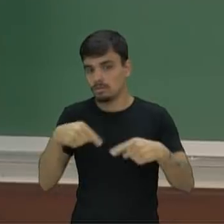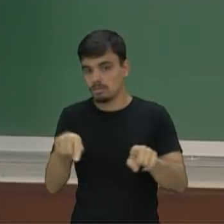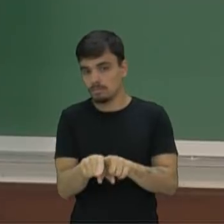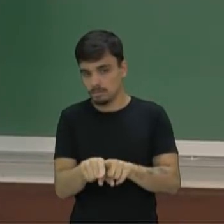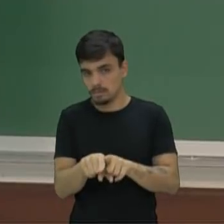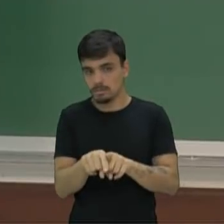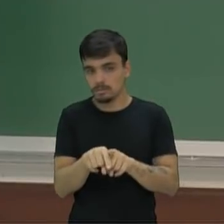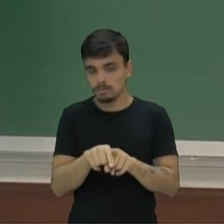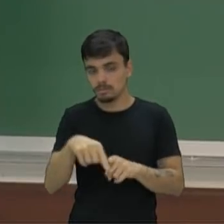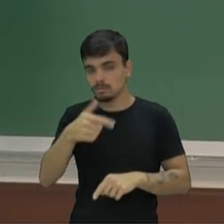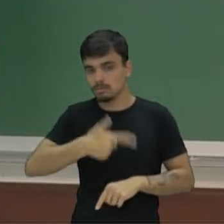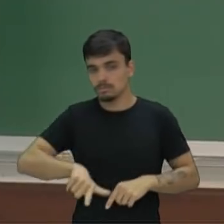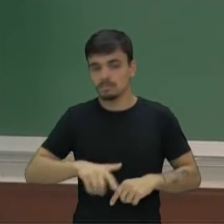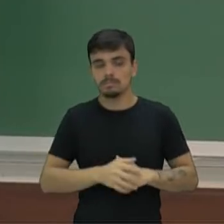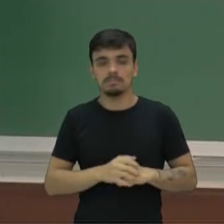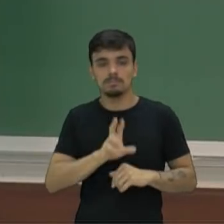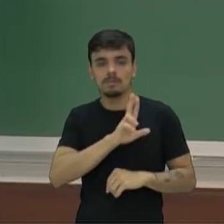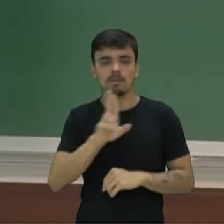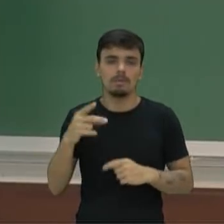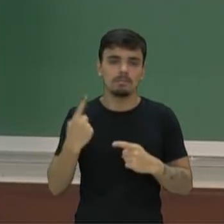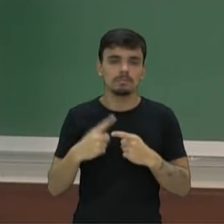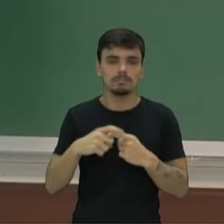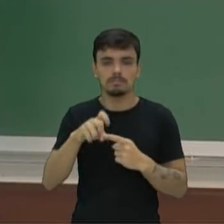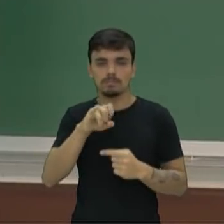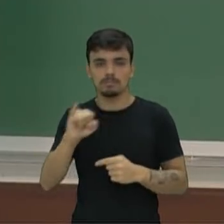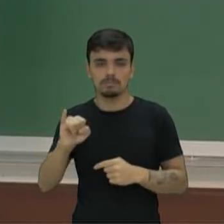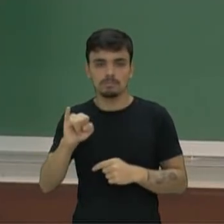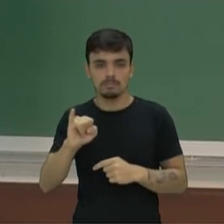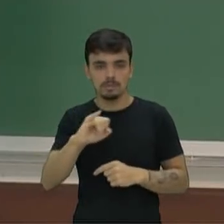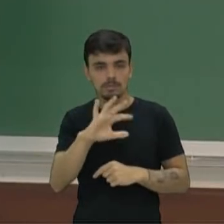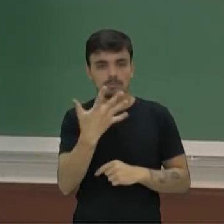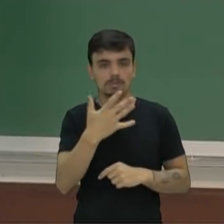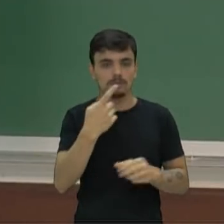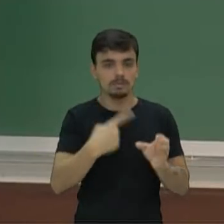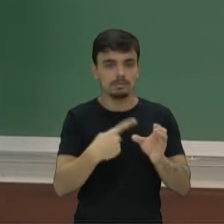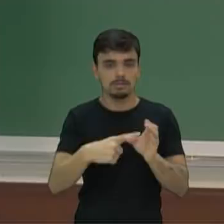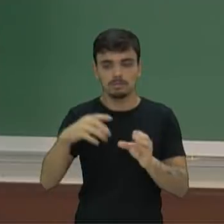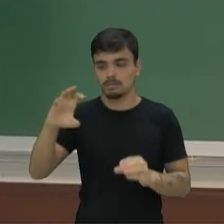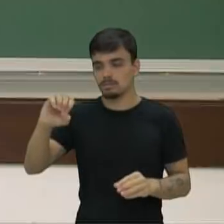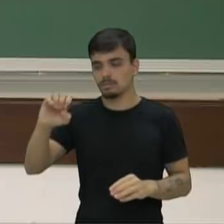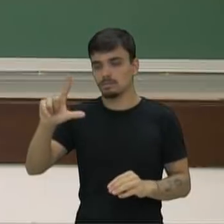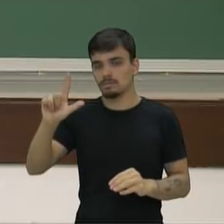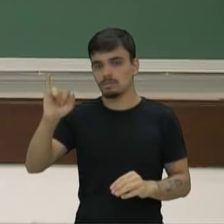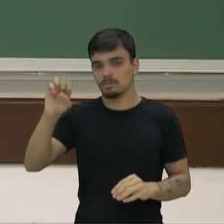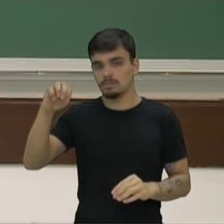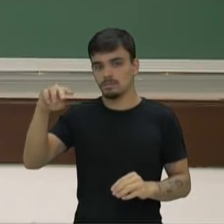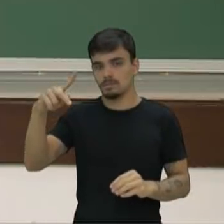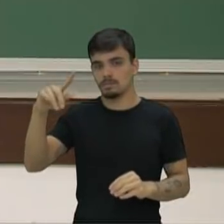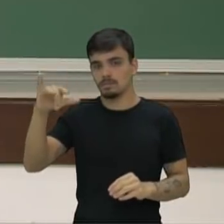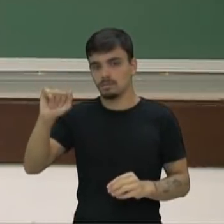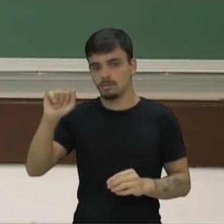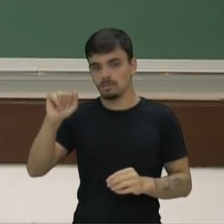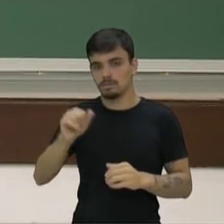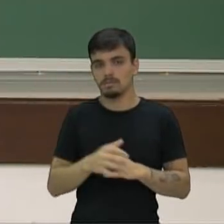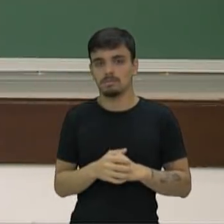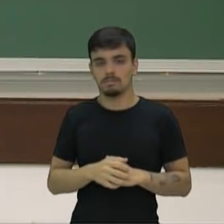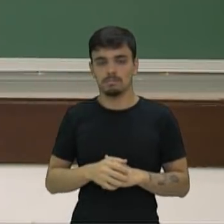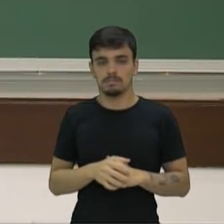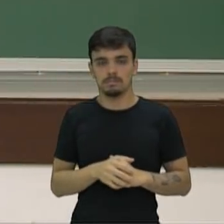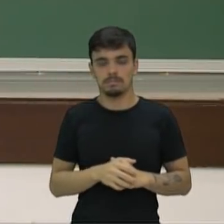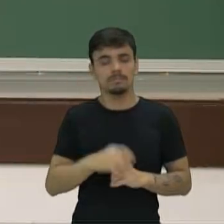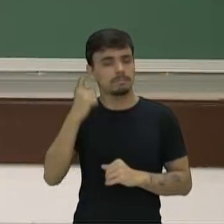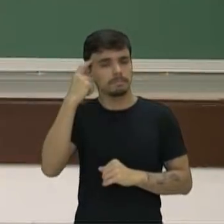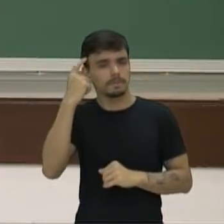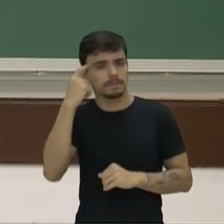Olimpíadas. O nome é porque se acontecia na cidade de Olímpia, guerras paravam. Pense um